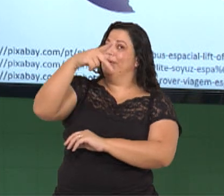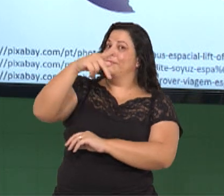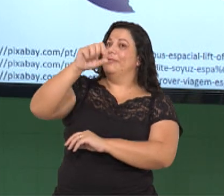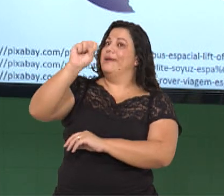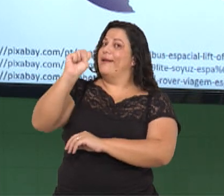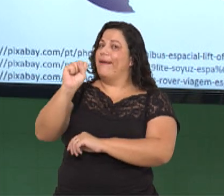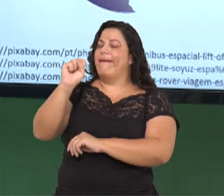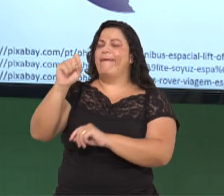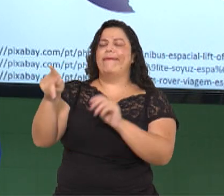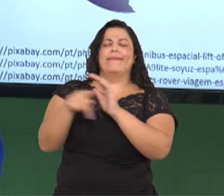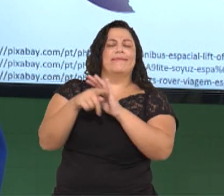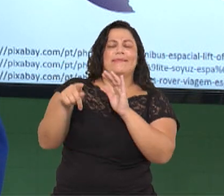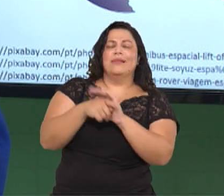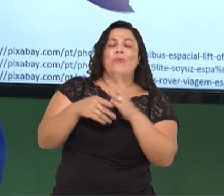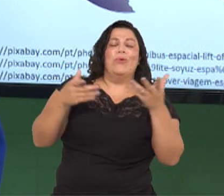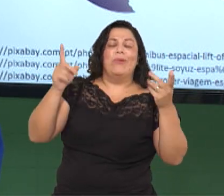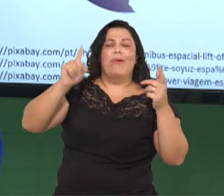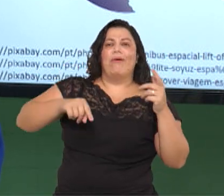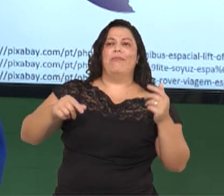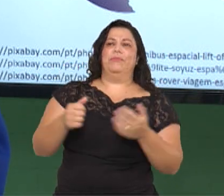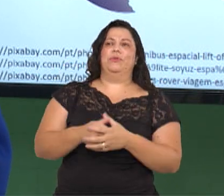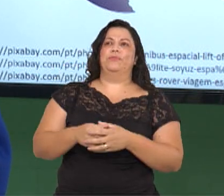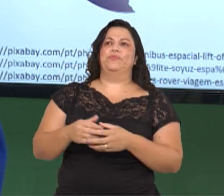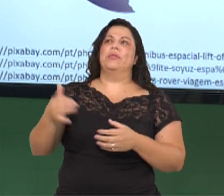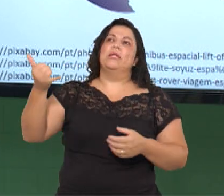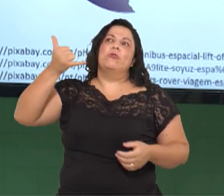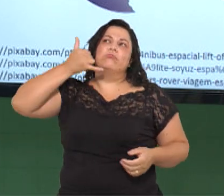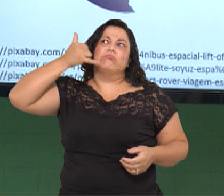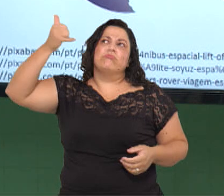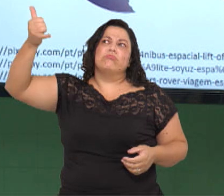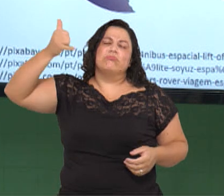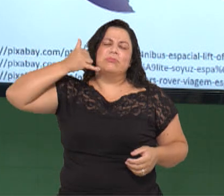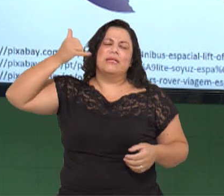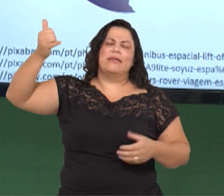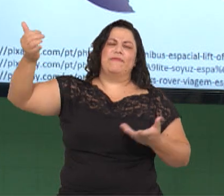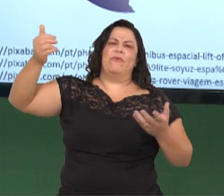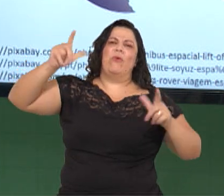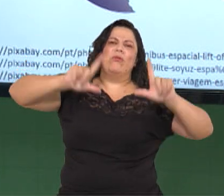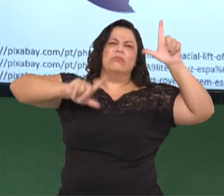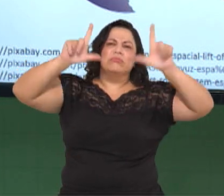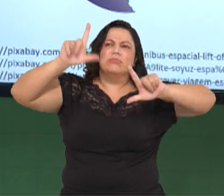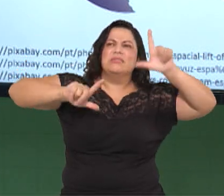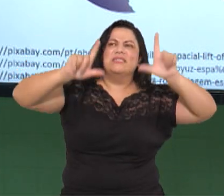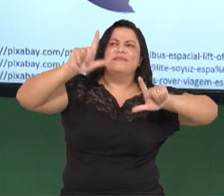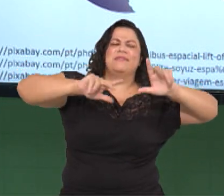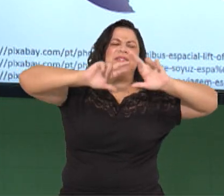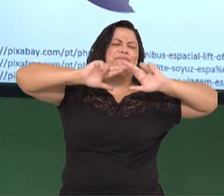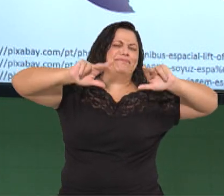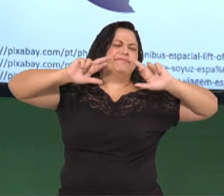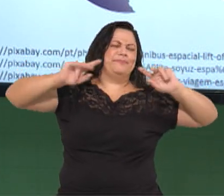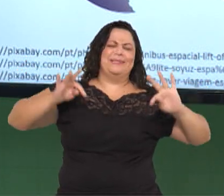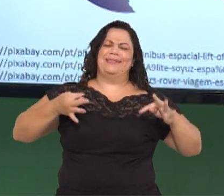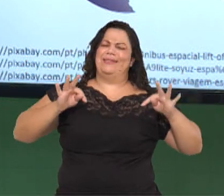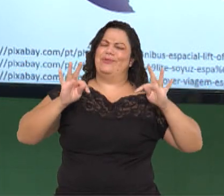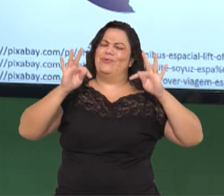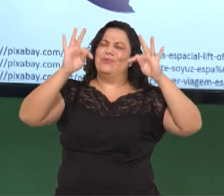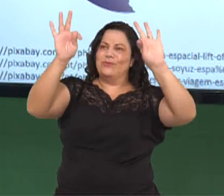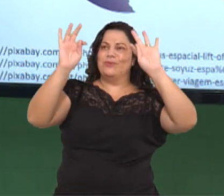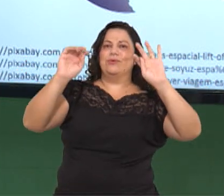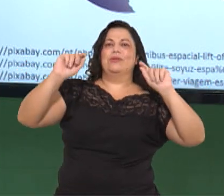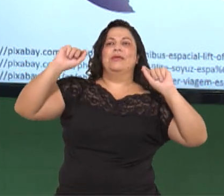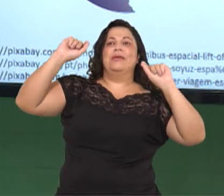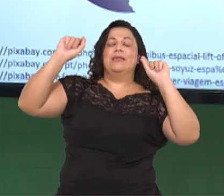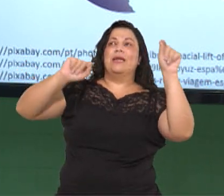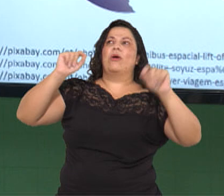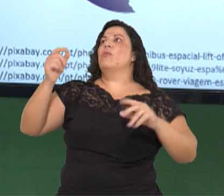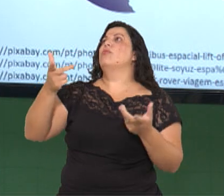As telecomunicações, as transmissões de programas de televisão, um evento que acontece